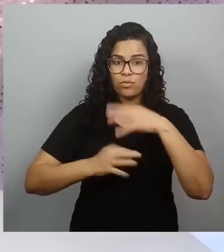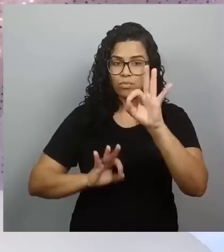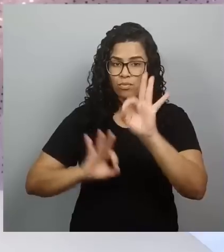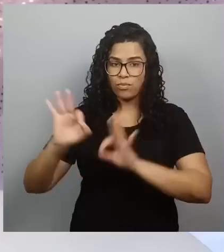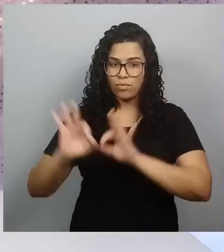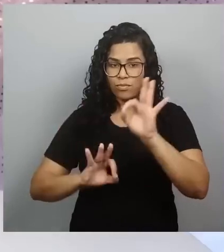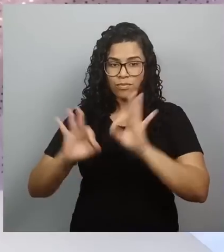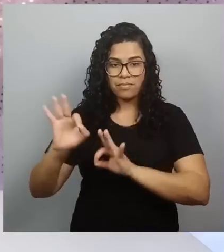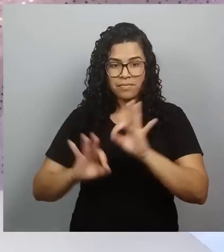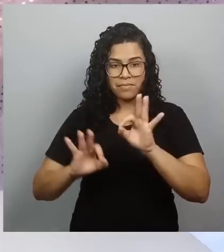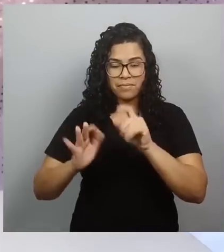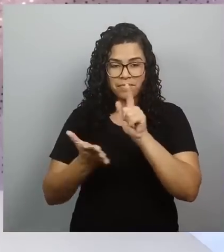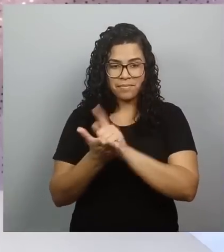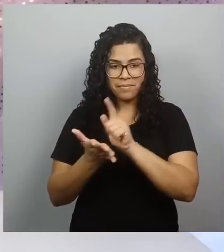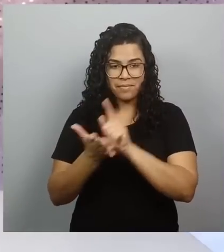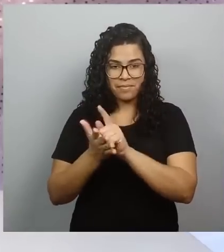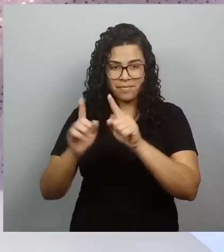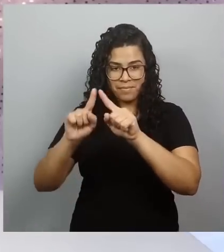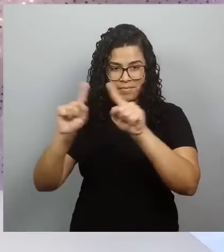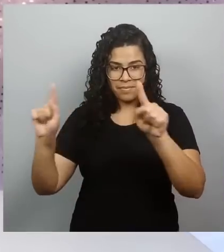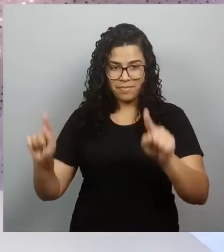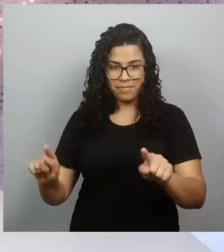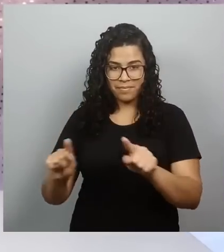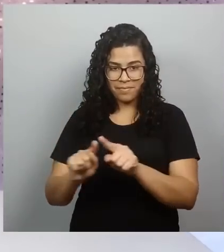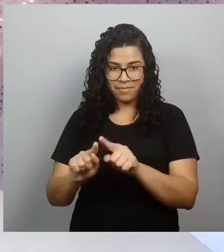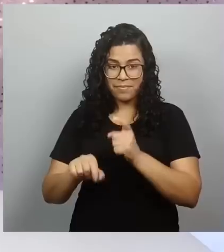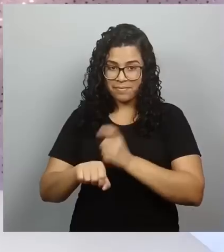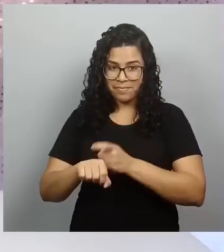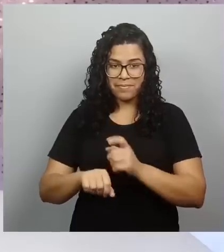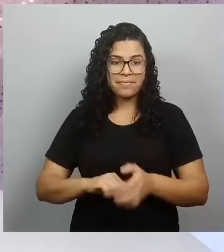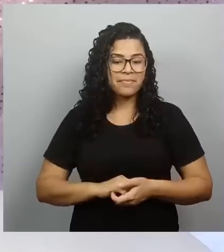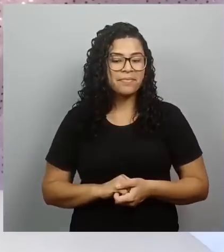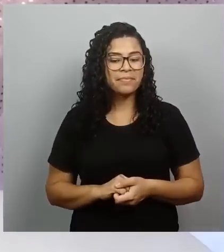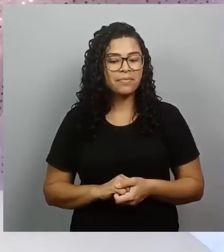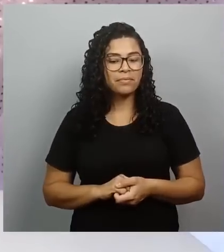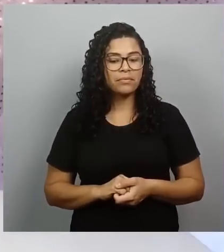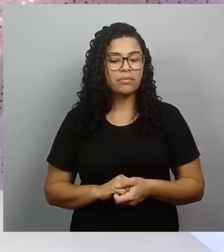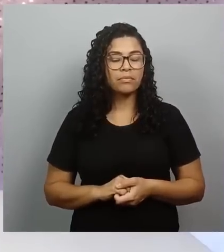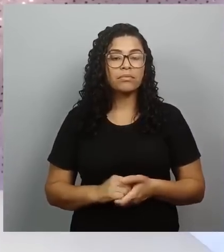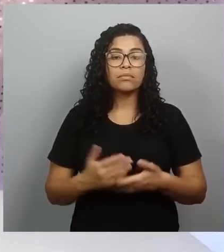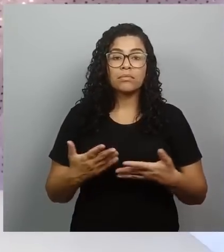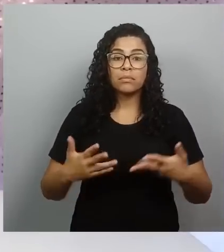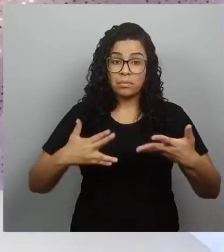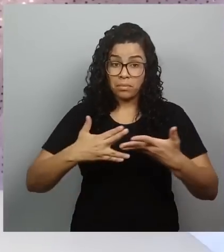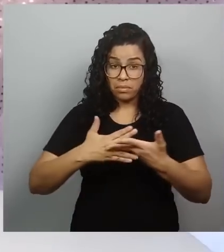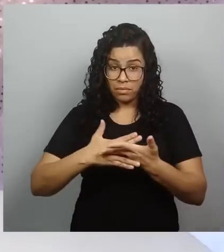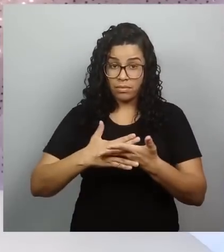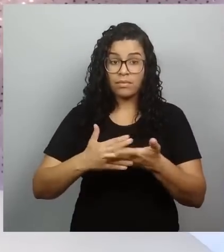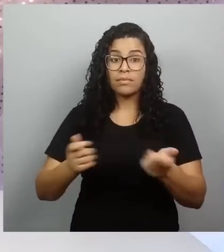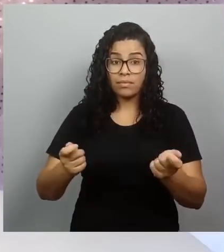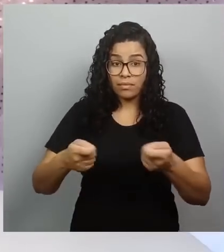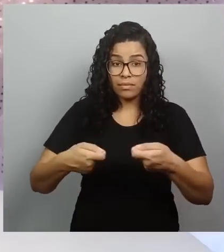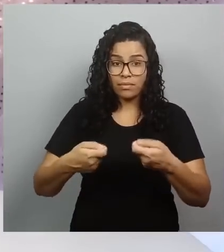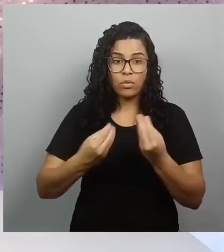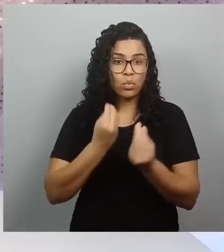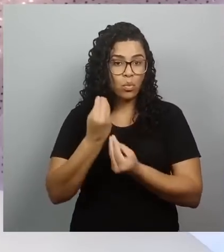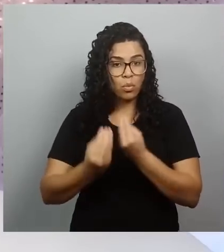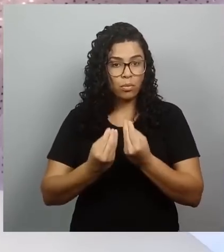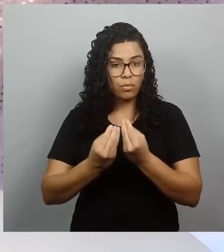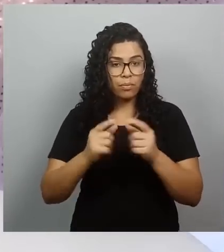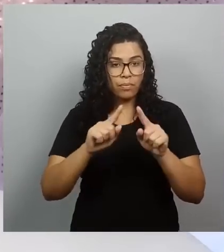a esse papelão. Então, para que ele se encaixe, nós vamos fazer um recorte como esse que eu estou